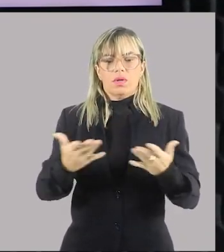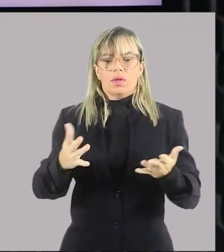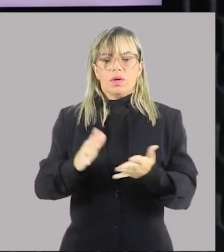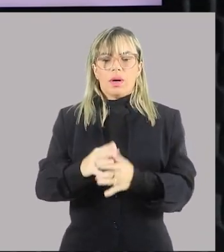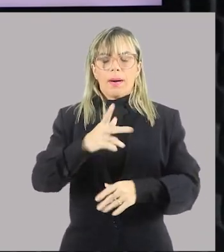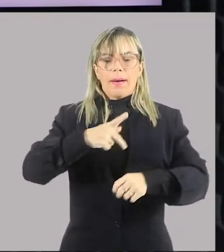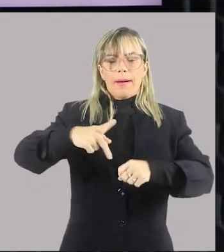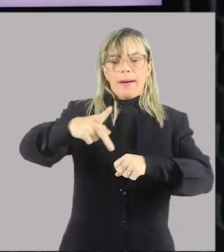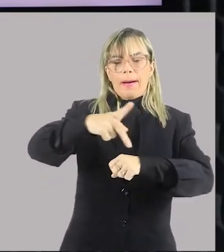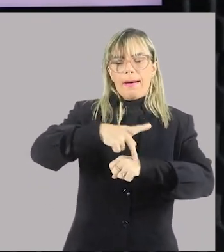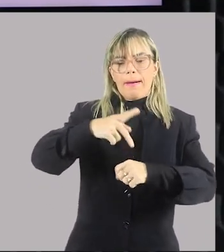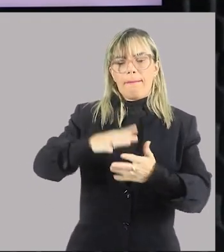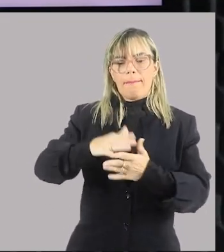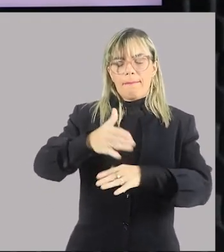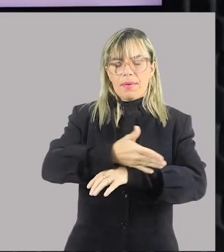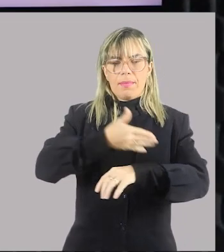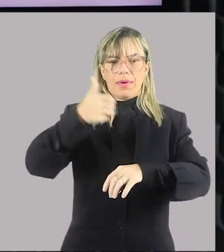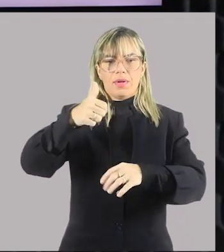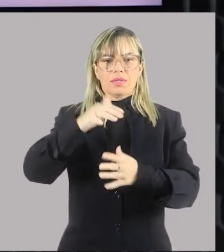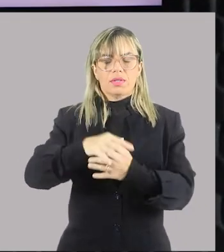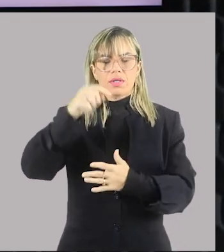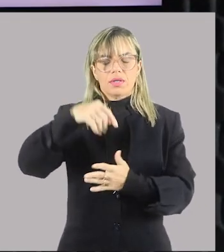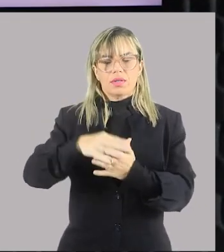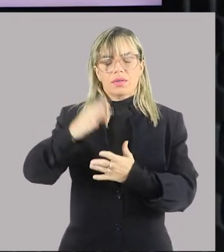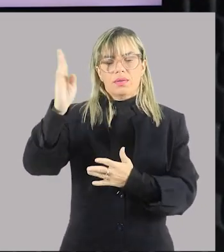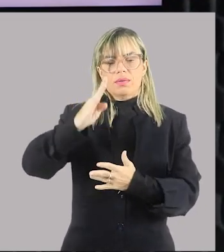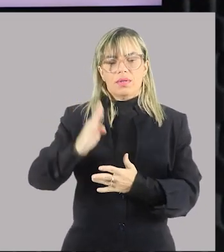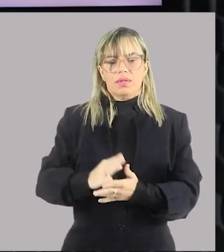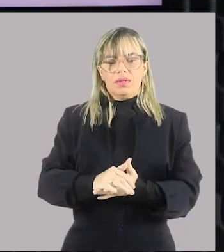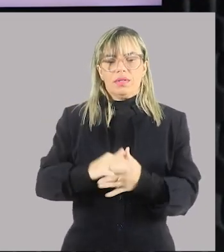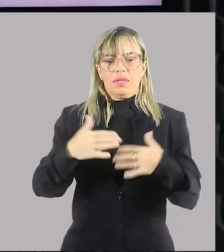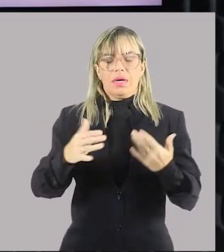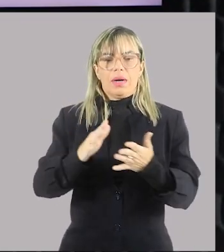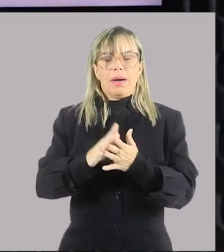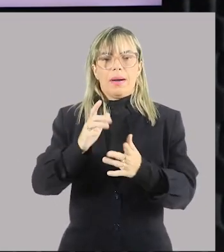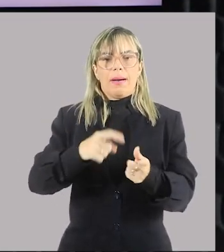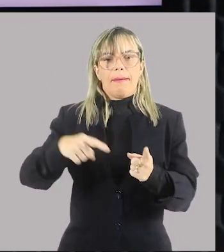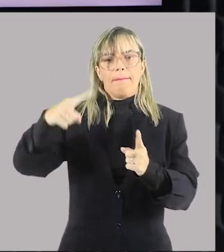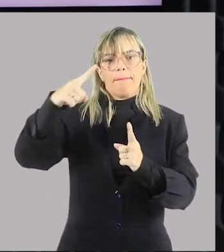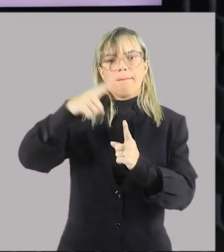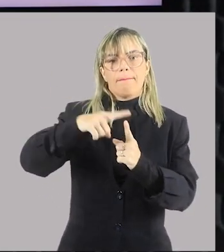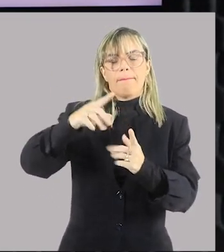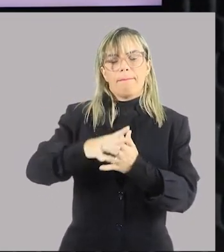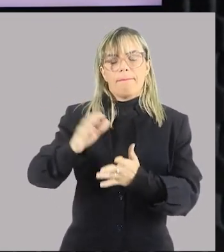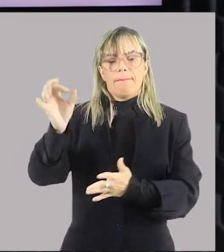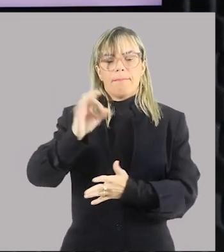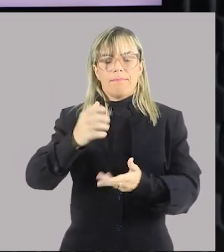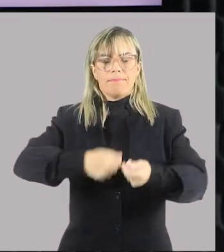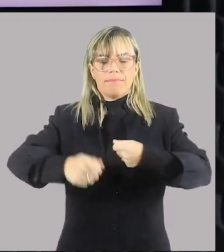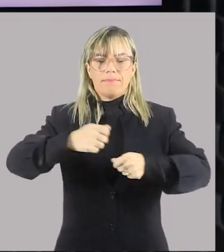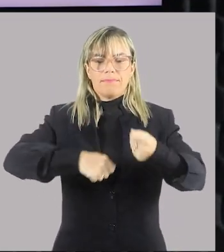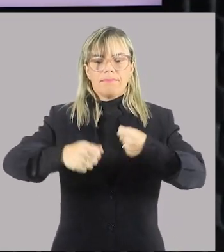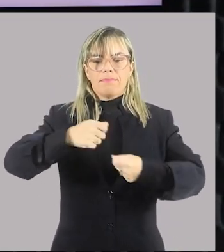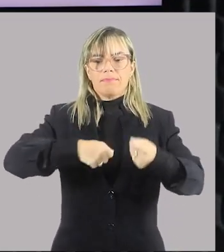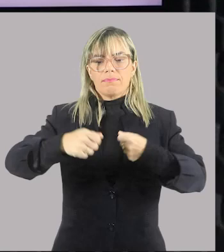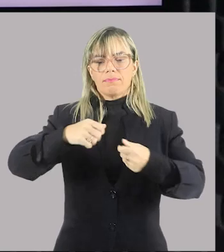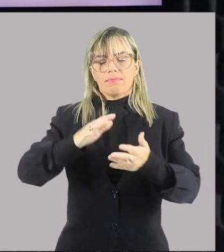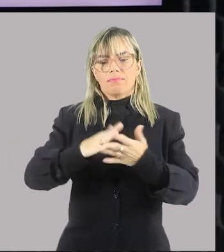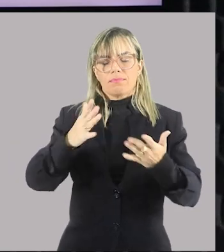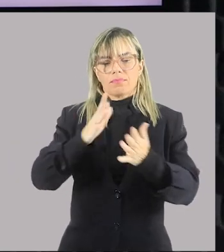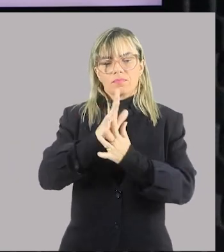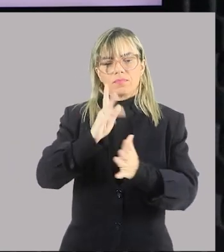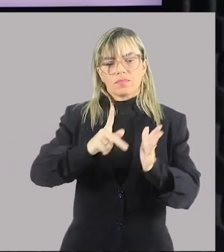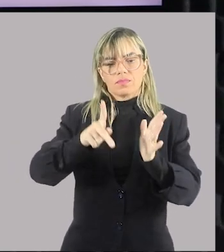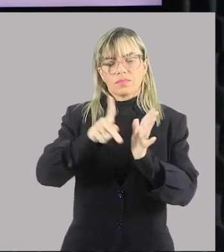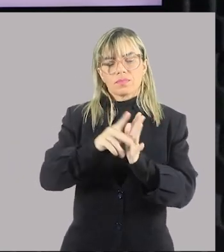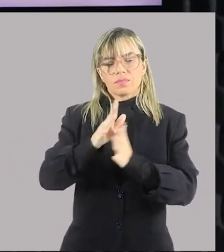Melhor do que nós, os brasileiros. E que tipo de índice econômico seria mais apropriado utilizar